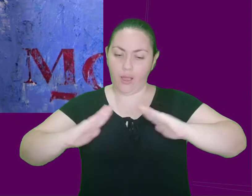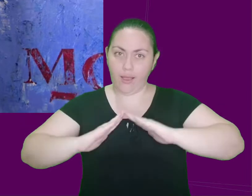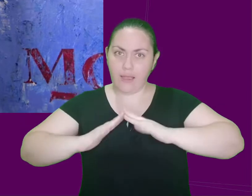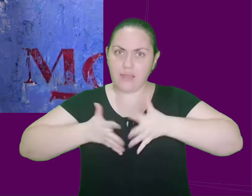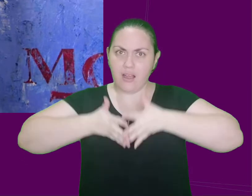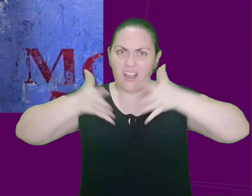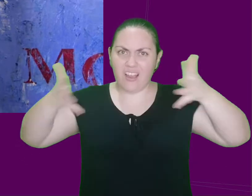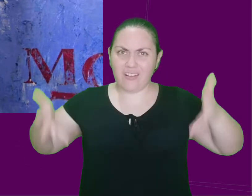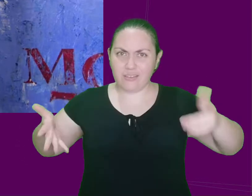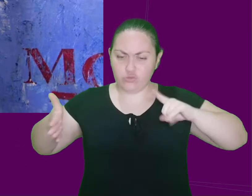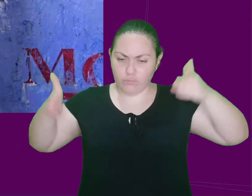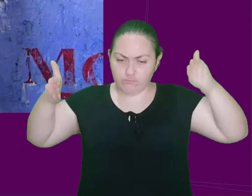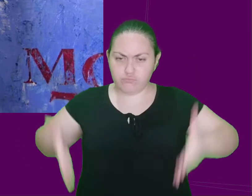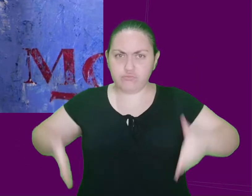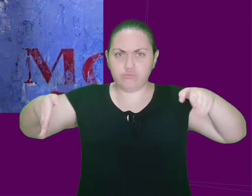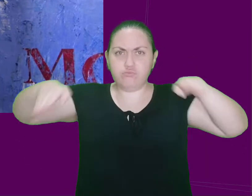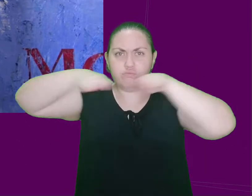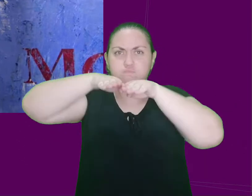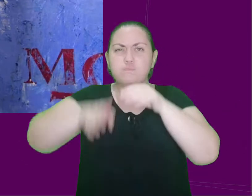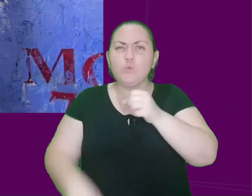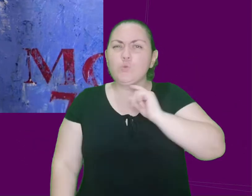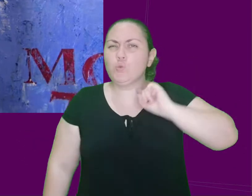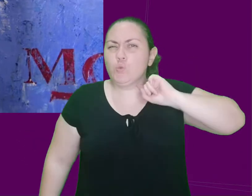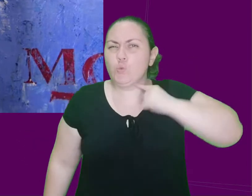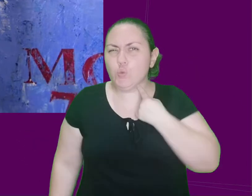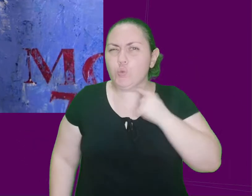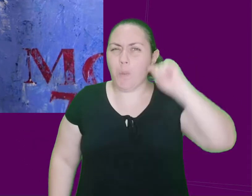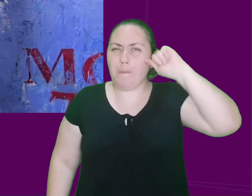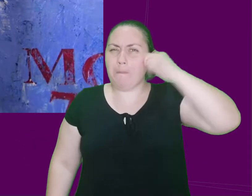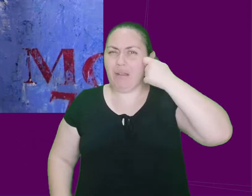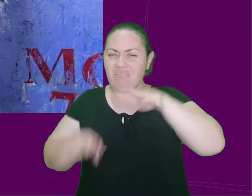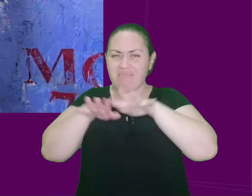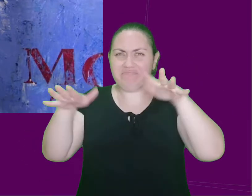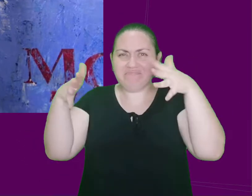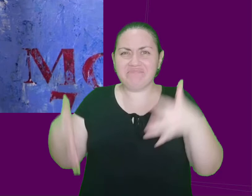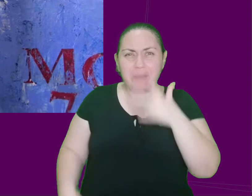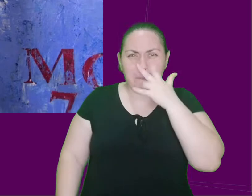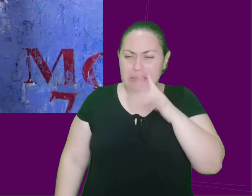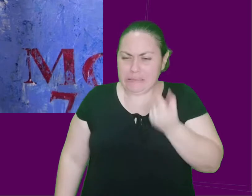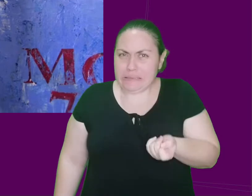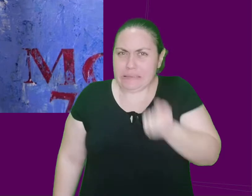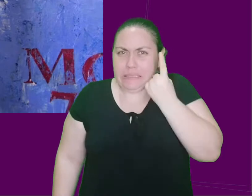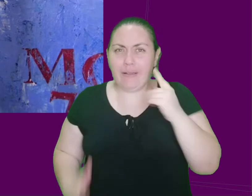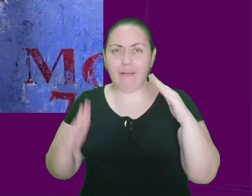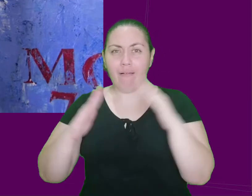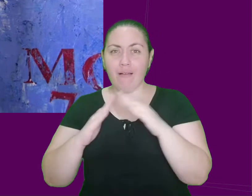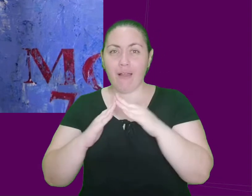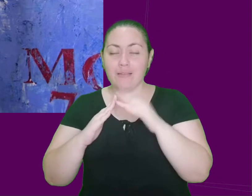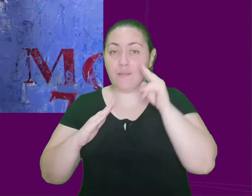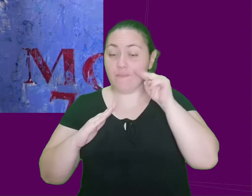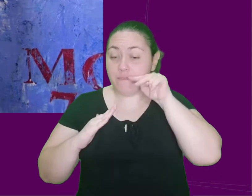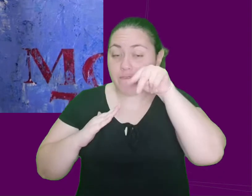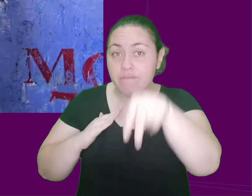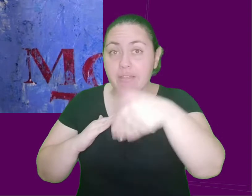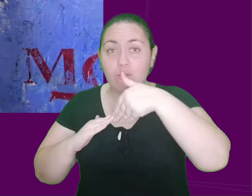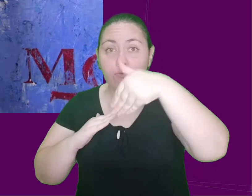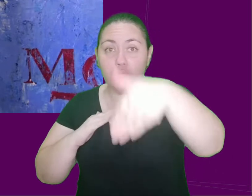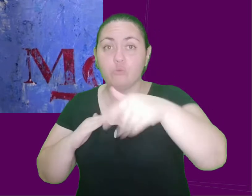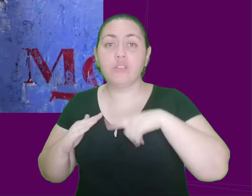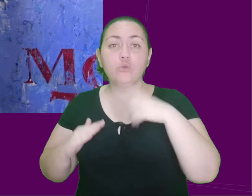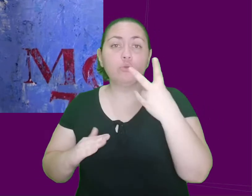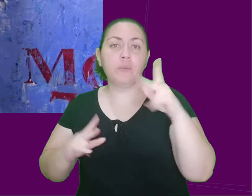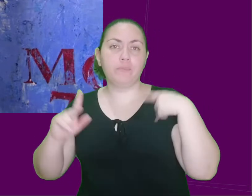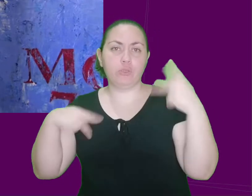com paredes e tetos sujos e mofados. A casa parece sinistra a esse narrador. Na visão dos fundos, há